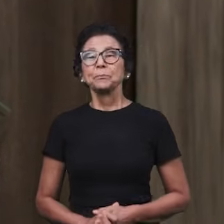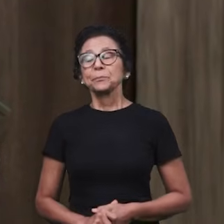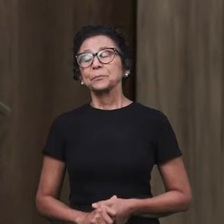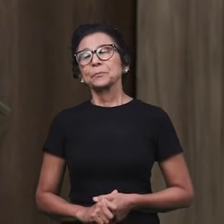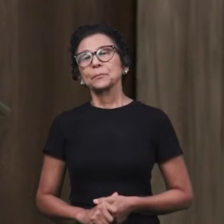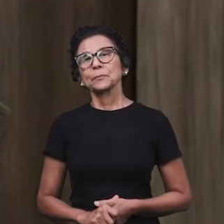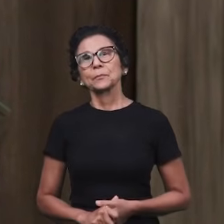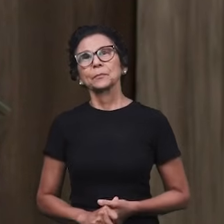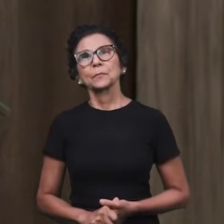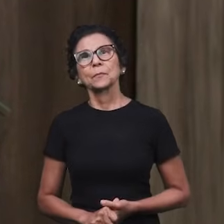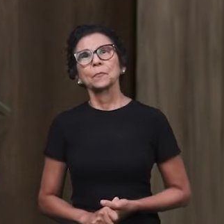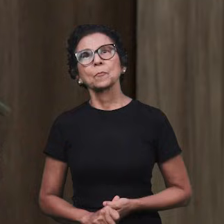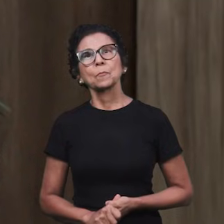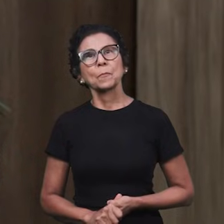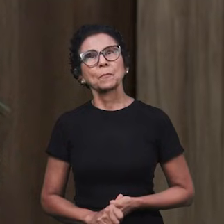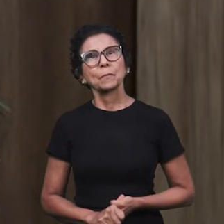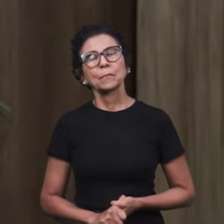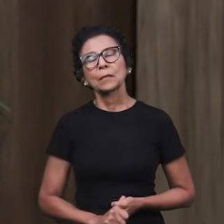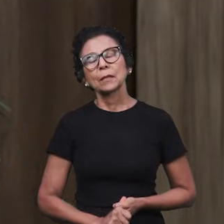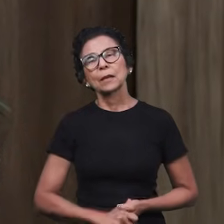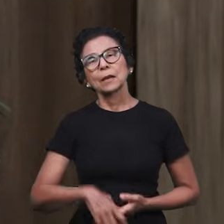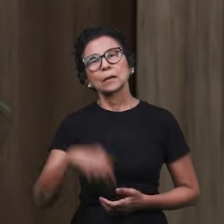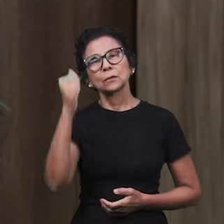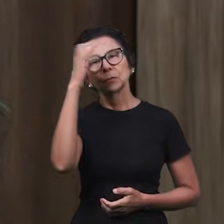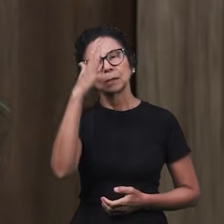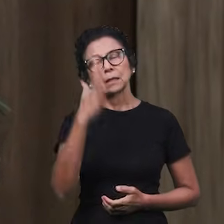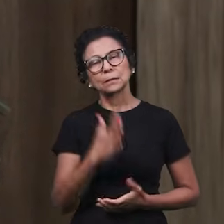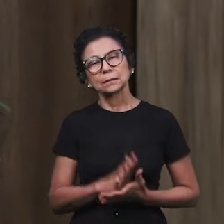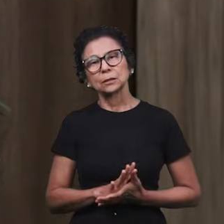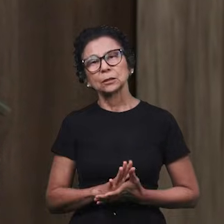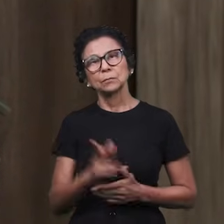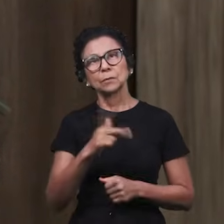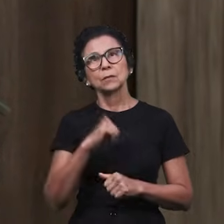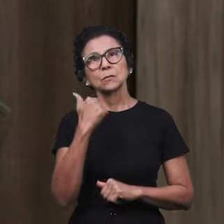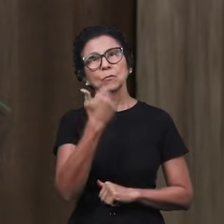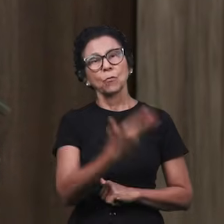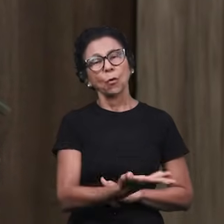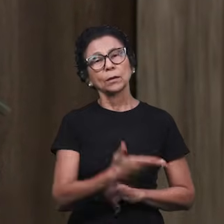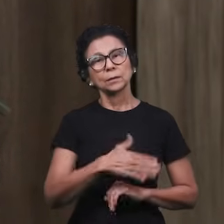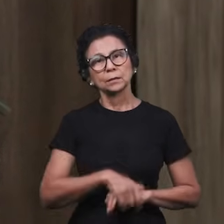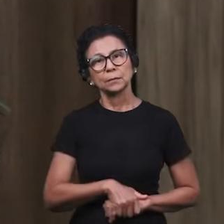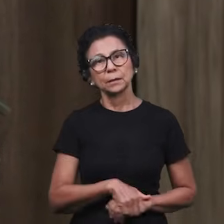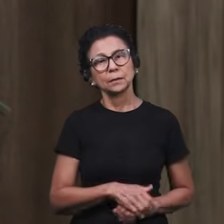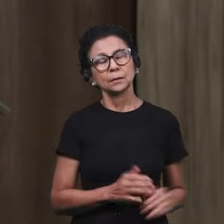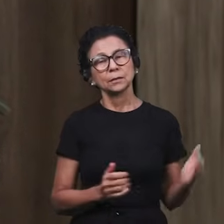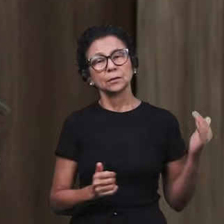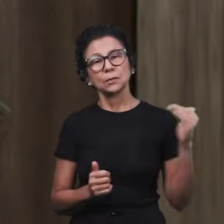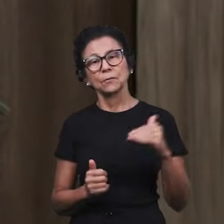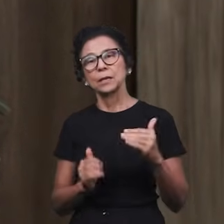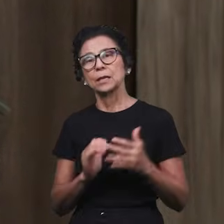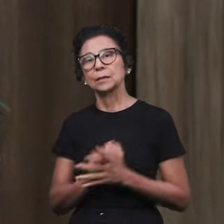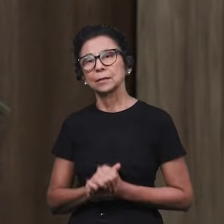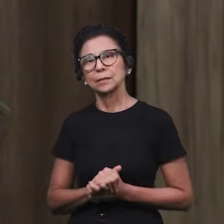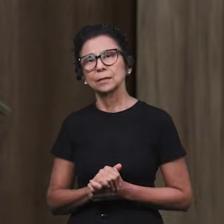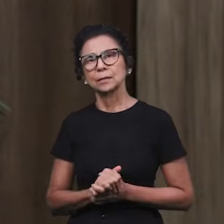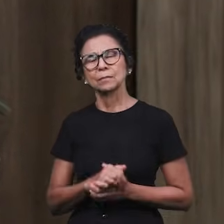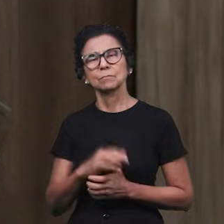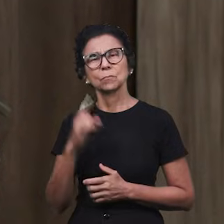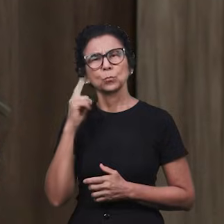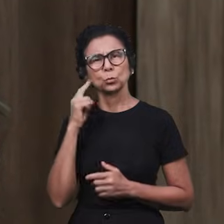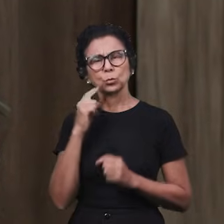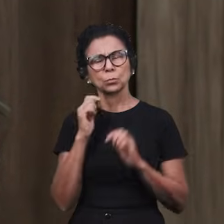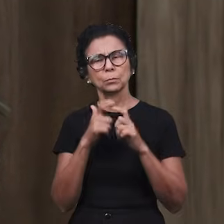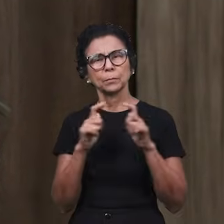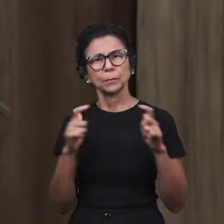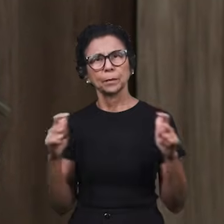mas de fora também, muitos surdos. E aí eles não sabem o mínimo da Bíblia. Não sabem. Aí às vezes o pastor está